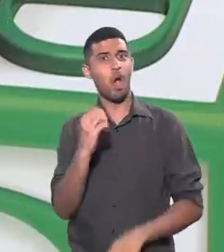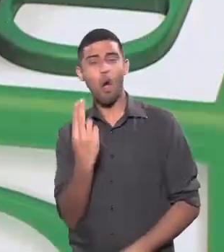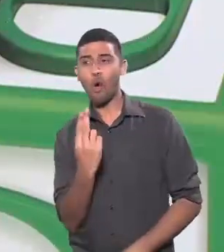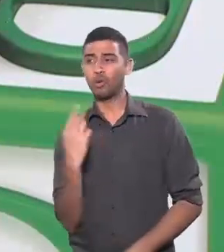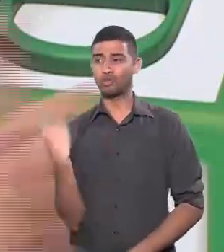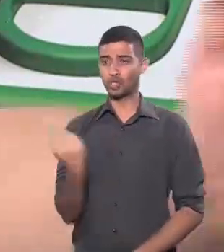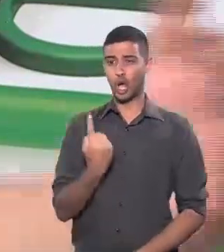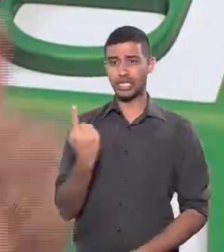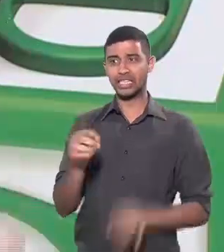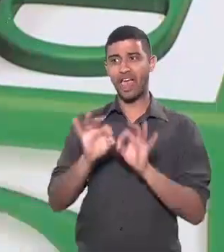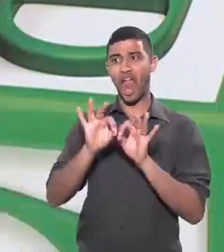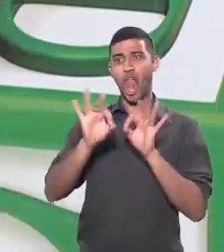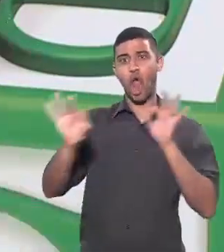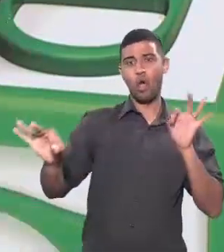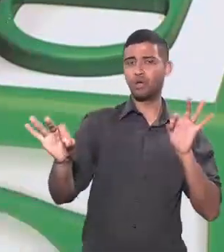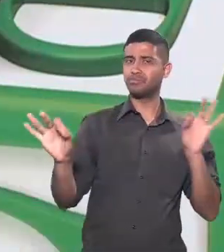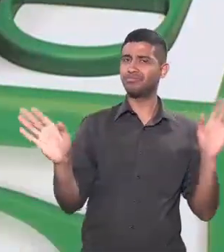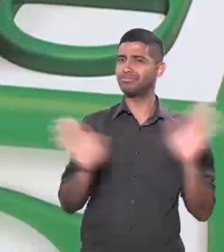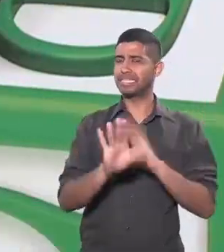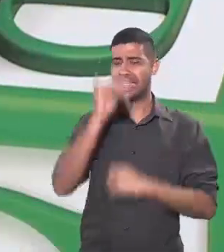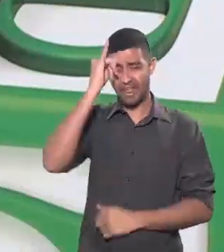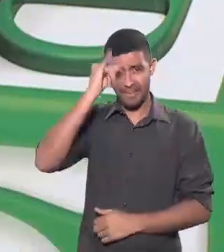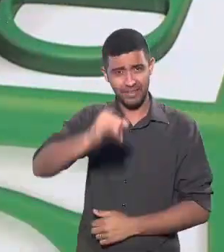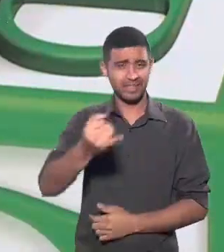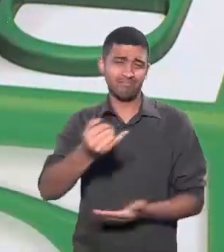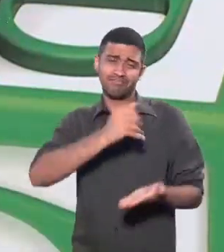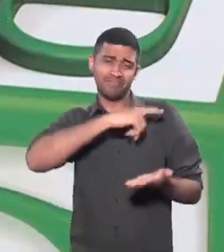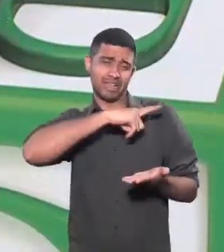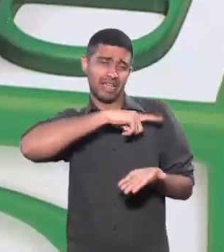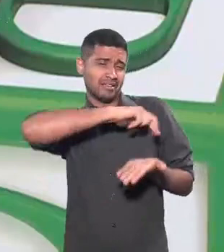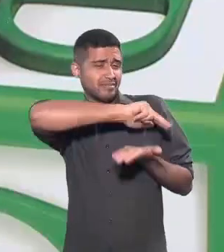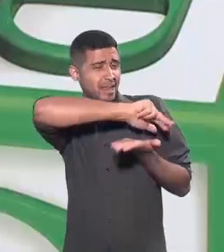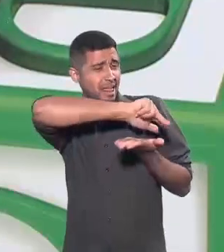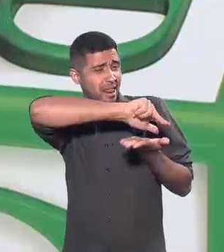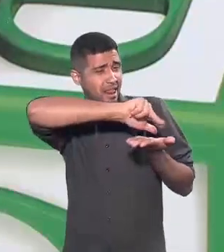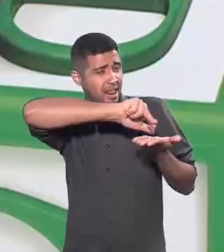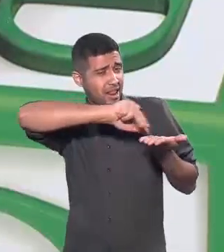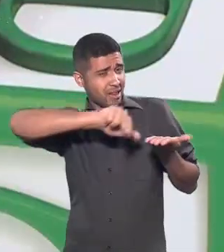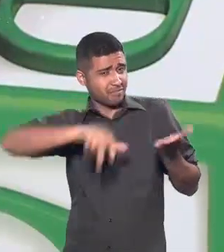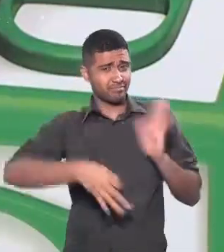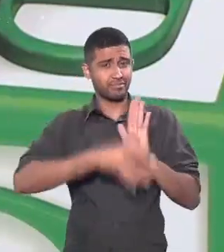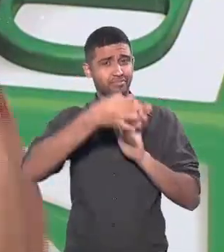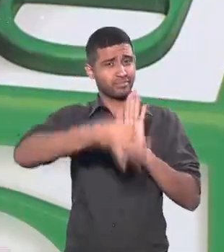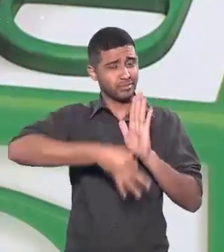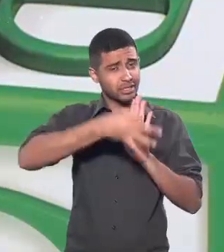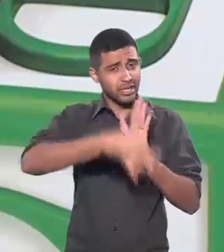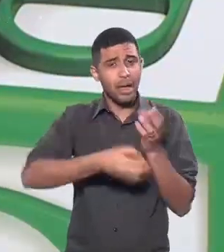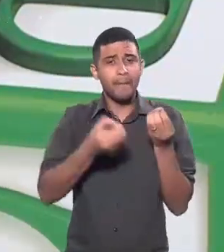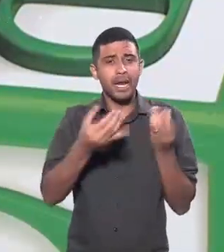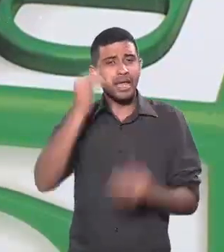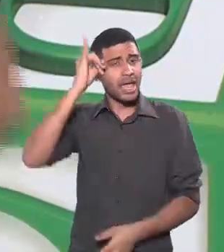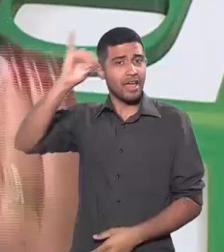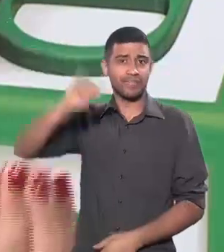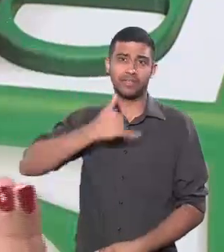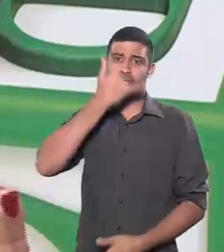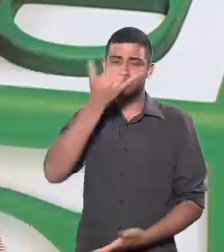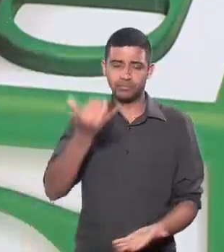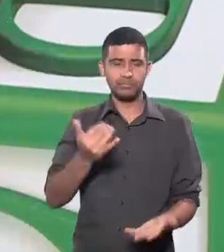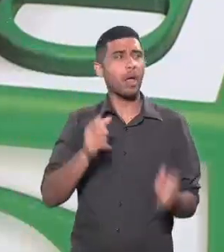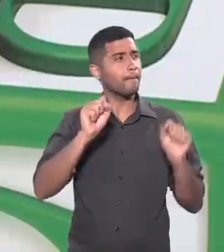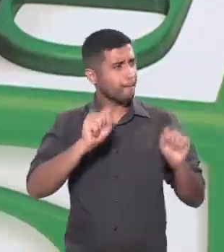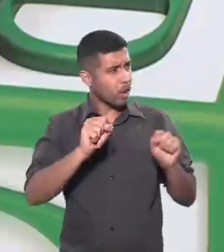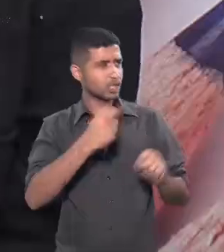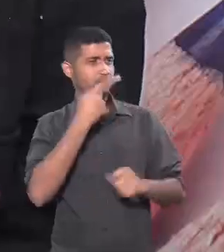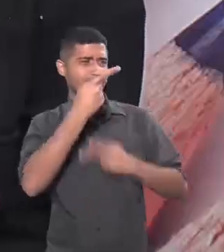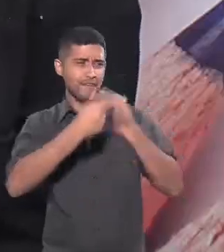em piscina, né? Distante do adulto. Enfim, existem várias... coisas que a gente poderia falar sobre prevenção do